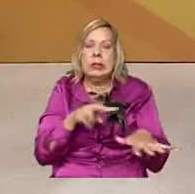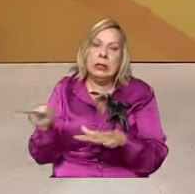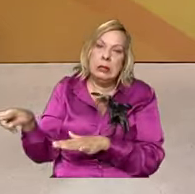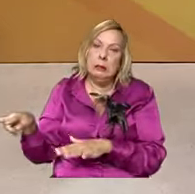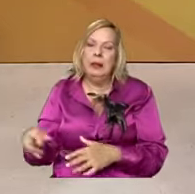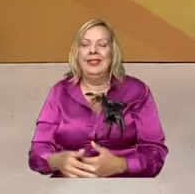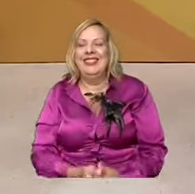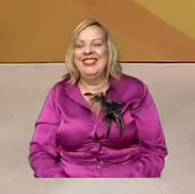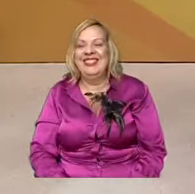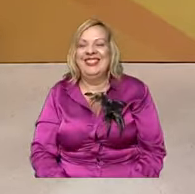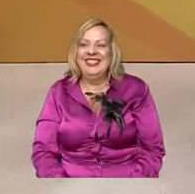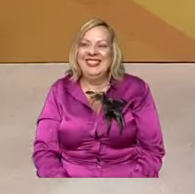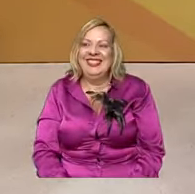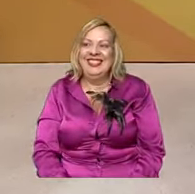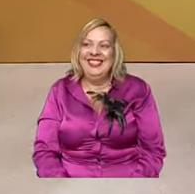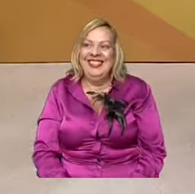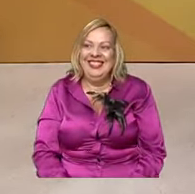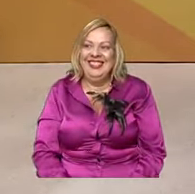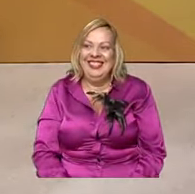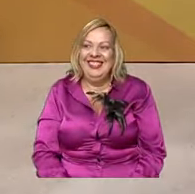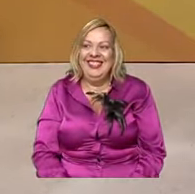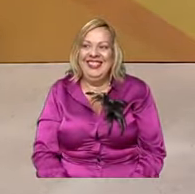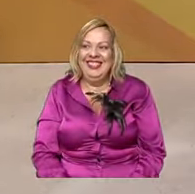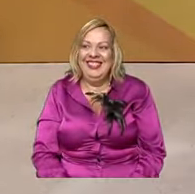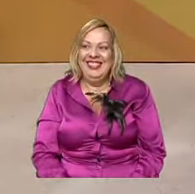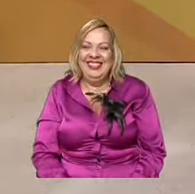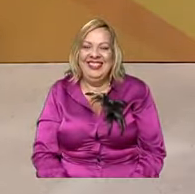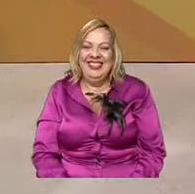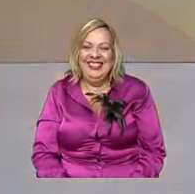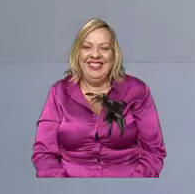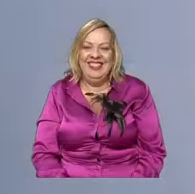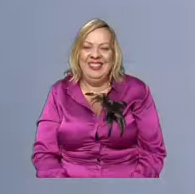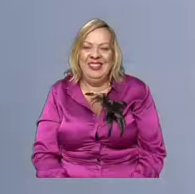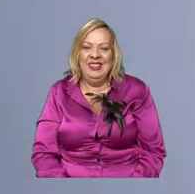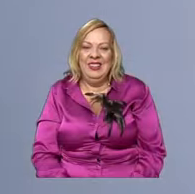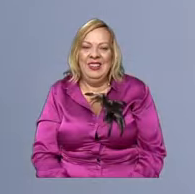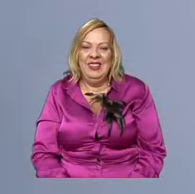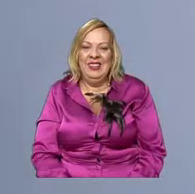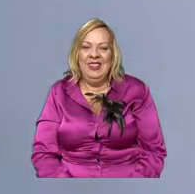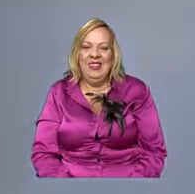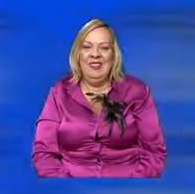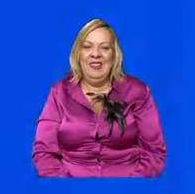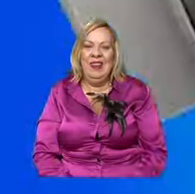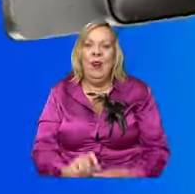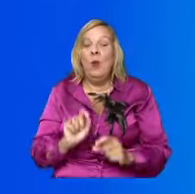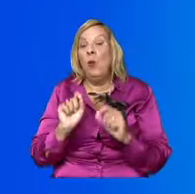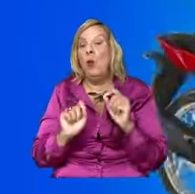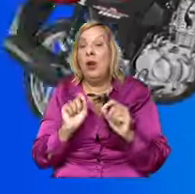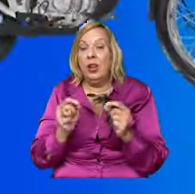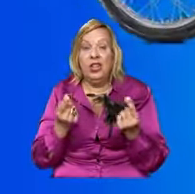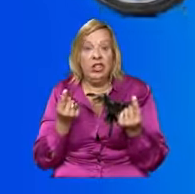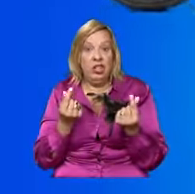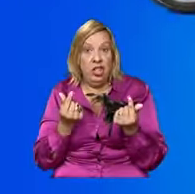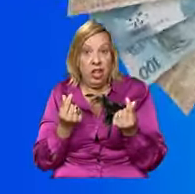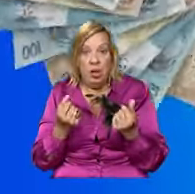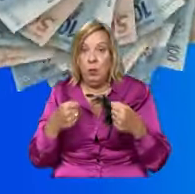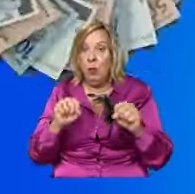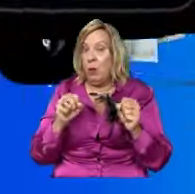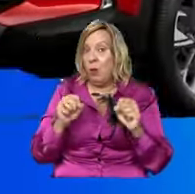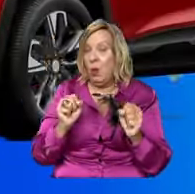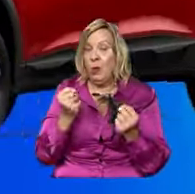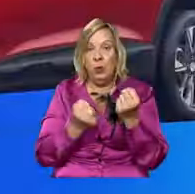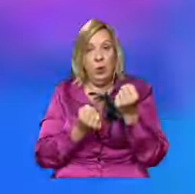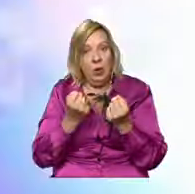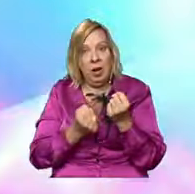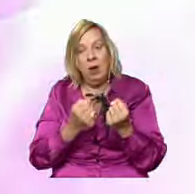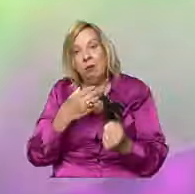é prêmio que não acaba mais, não é, Lion? Olha só. O que é, o que é? Tem din-din, tem iPhone, tem motos e tem carrão.